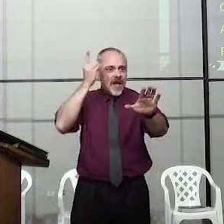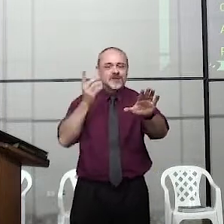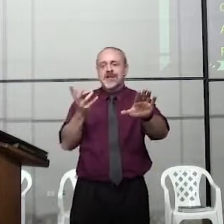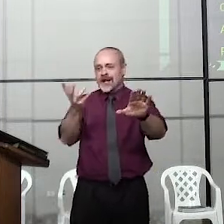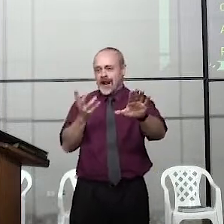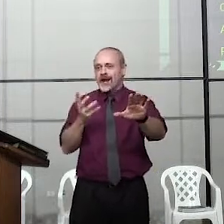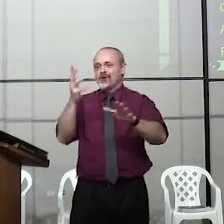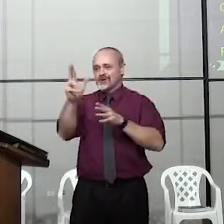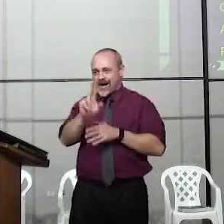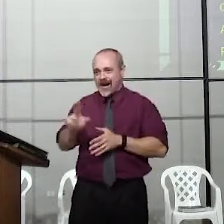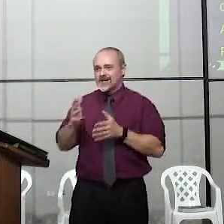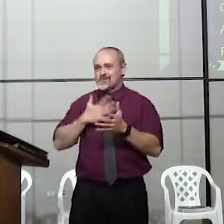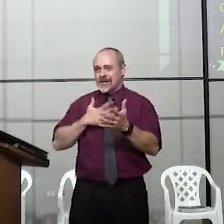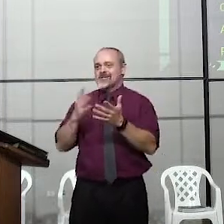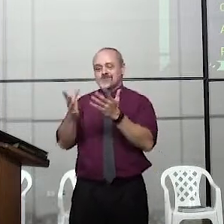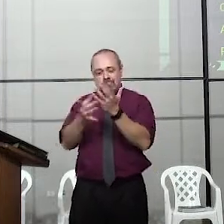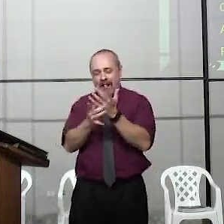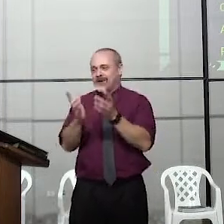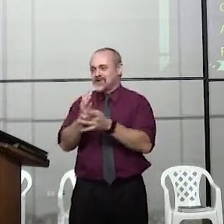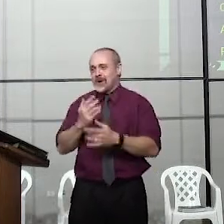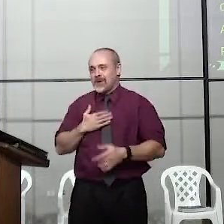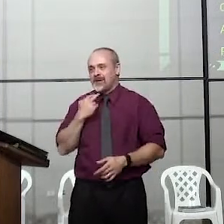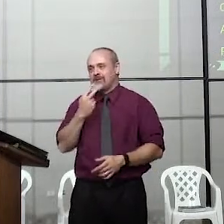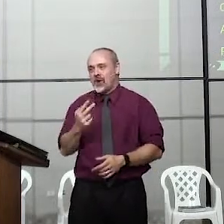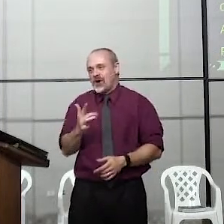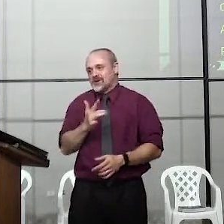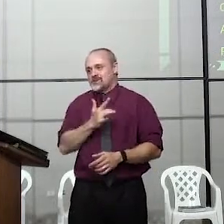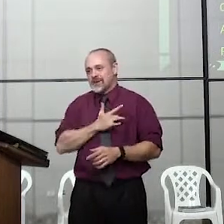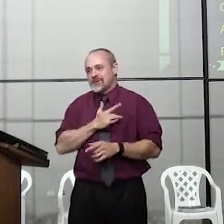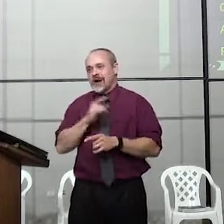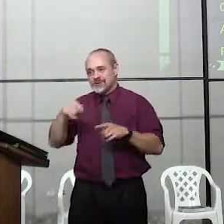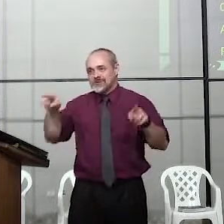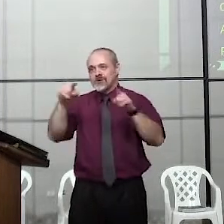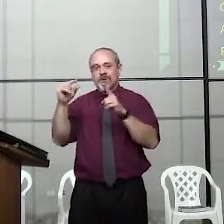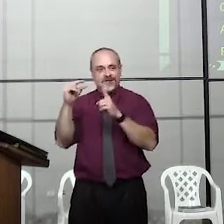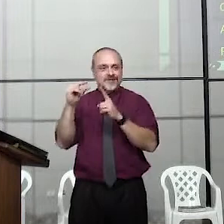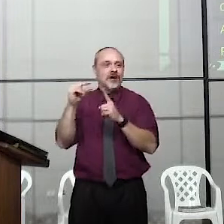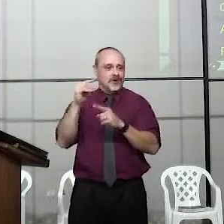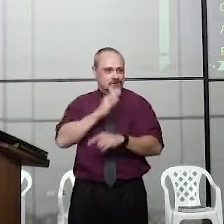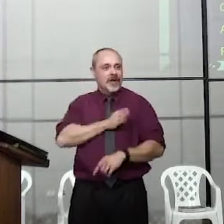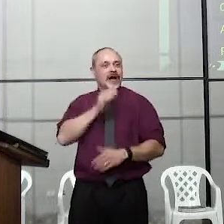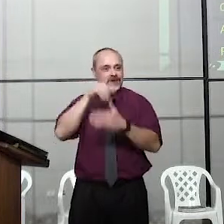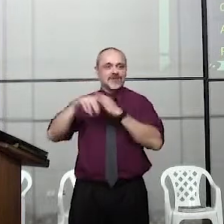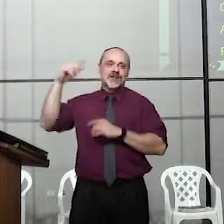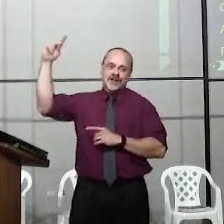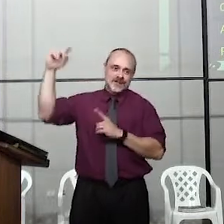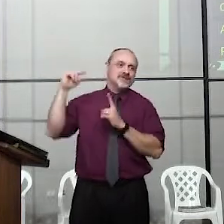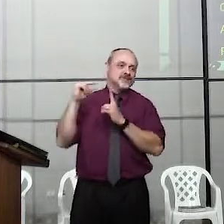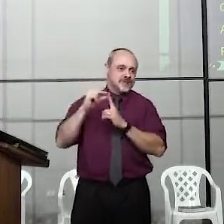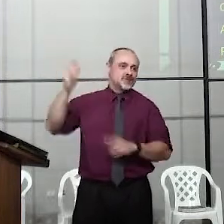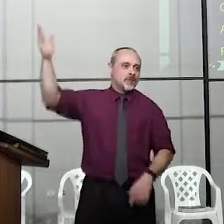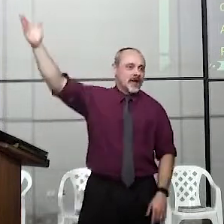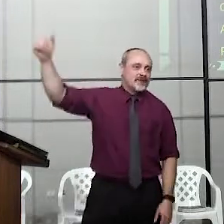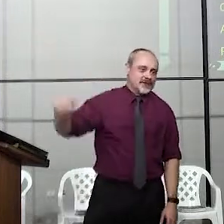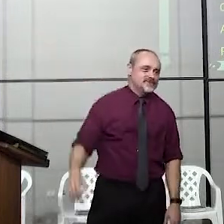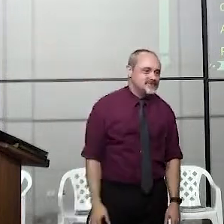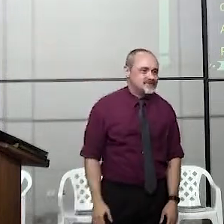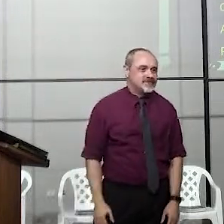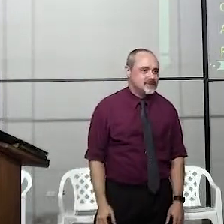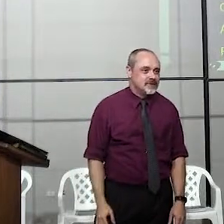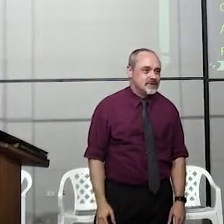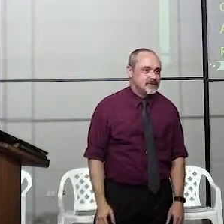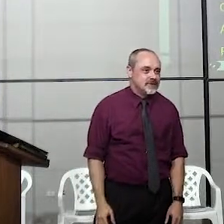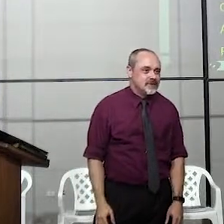Mas Deus está querendo usar as minhas mãos e a minha voz para tocar no seu coração através da sua palavra.